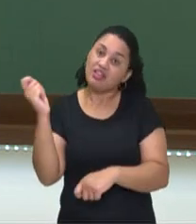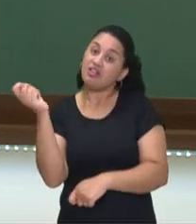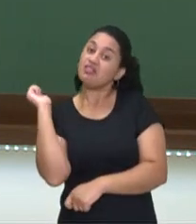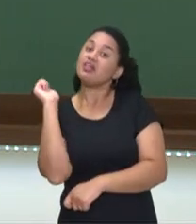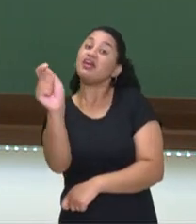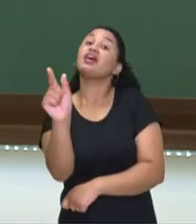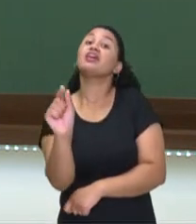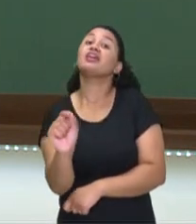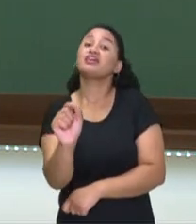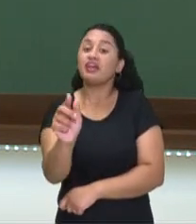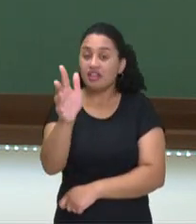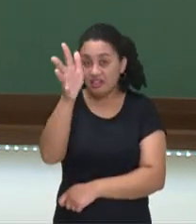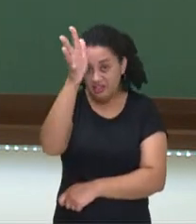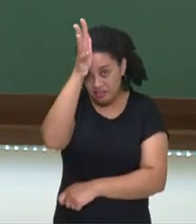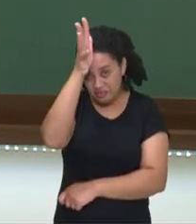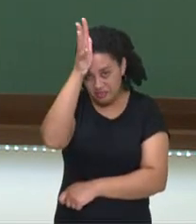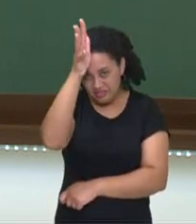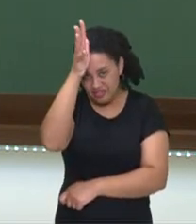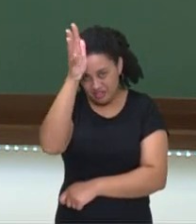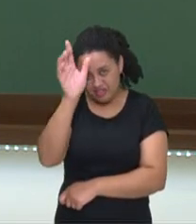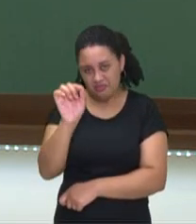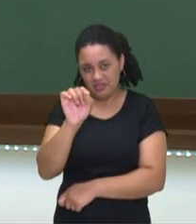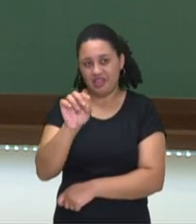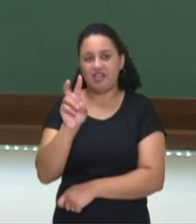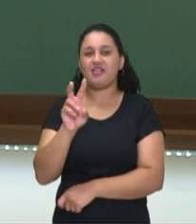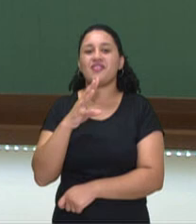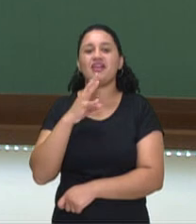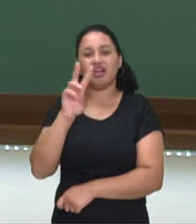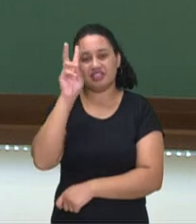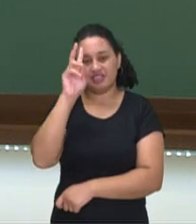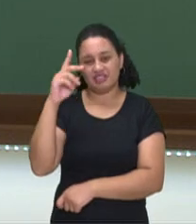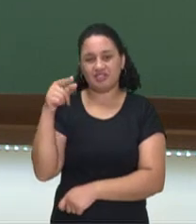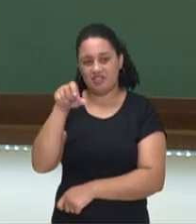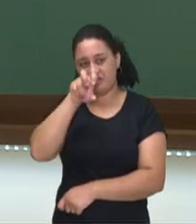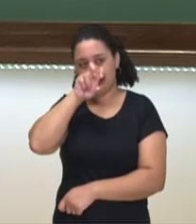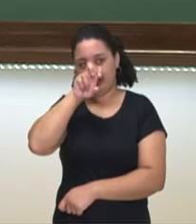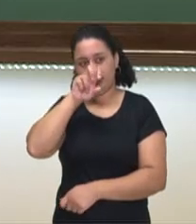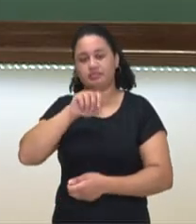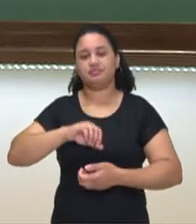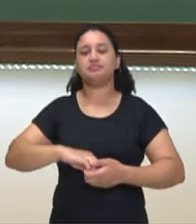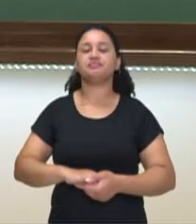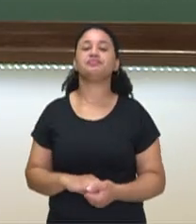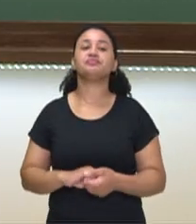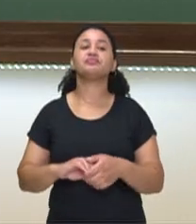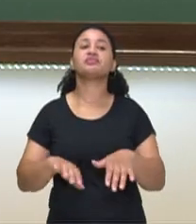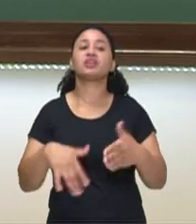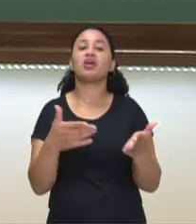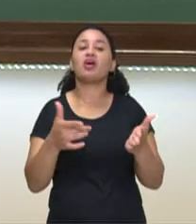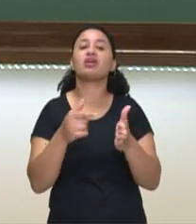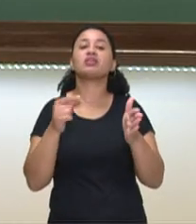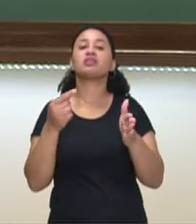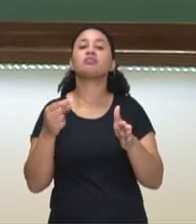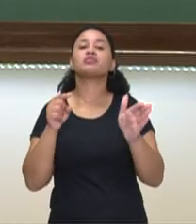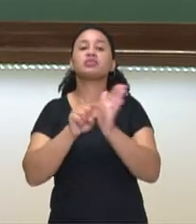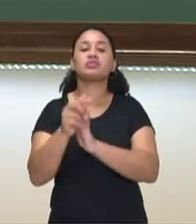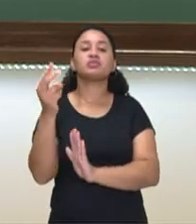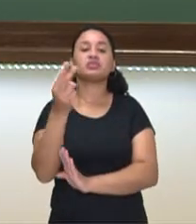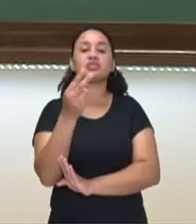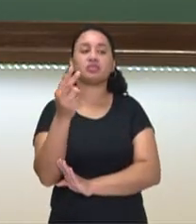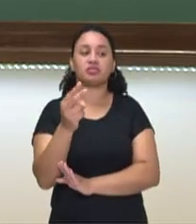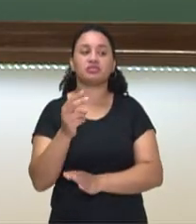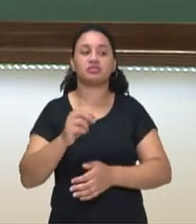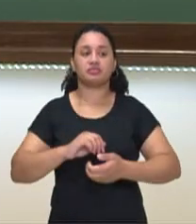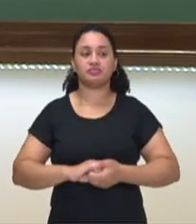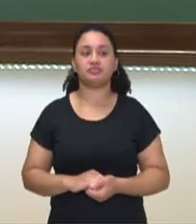no Cebolinha, né? Para quem conhece as histórias. Bom, então nosso segundo quiz. Vamos